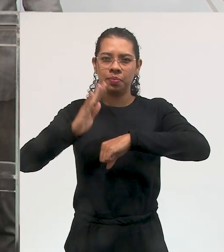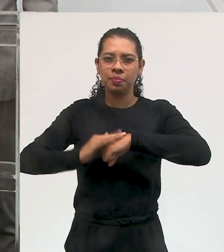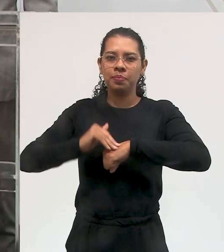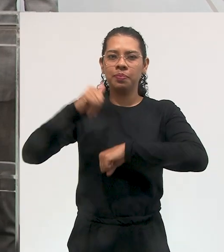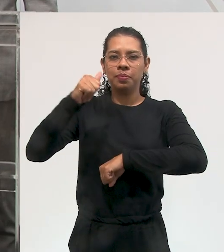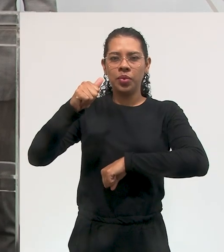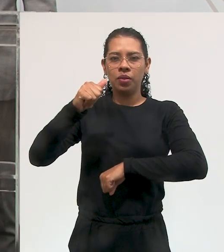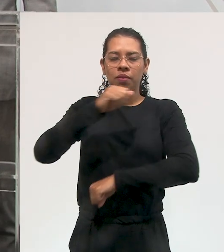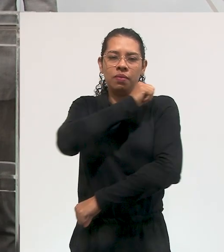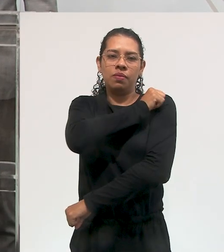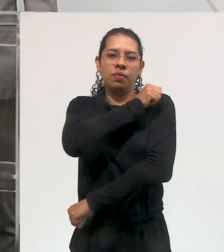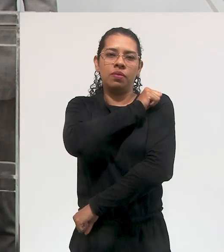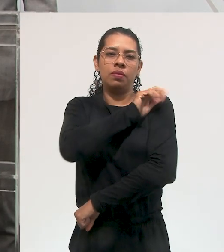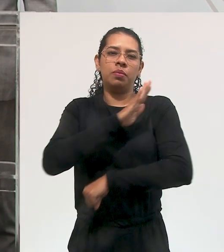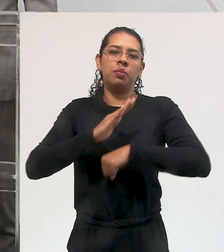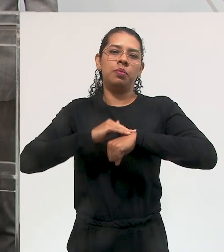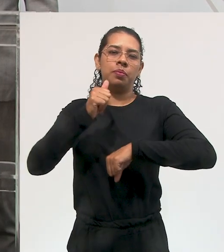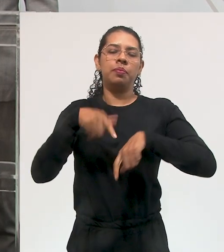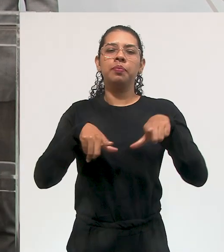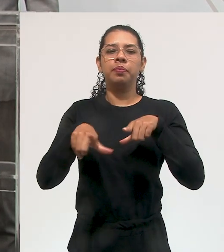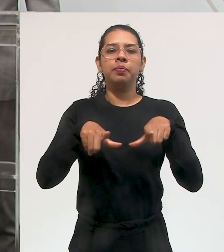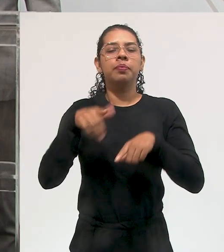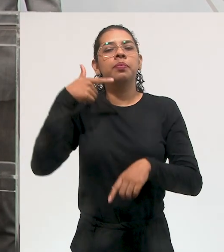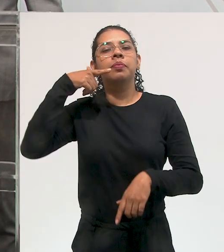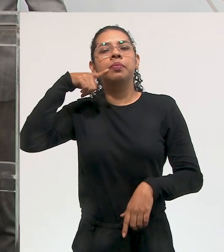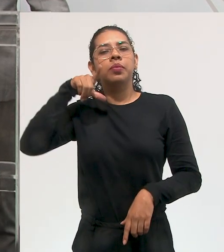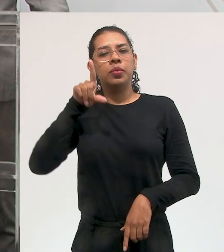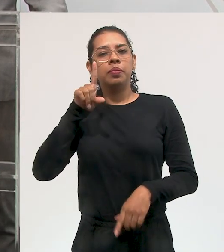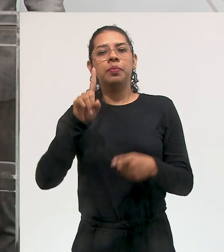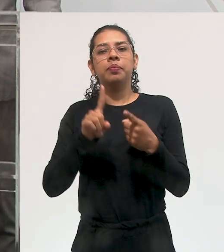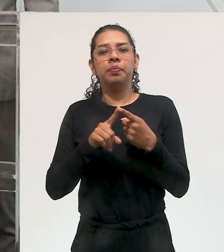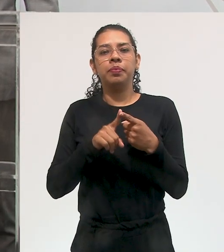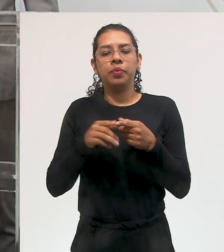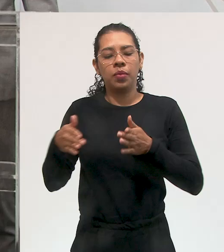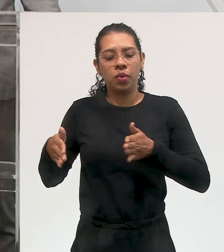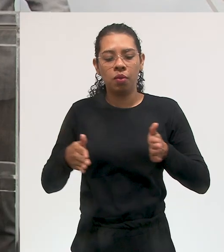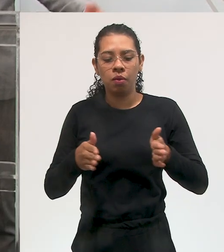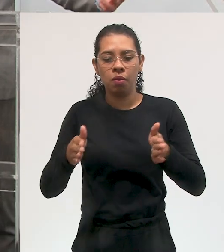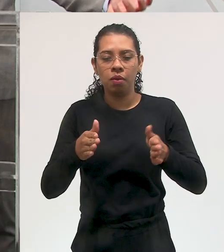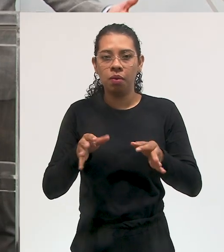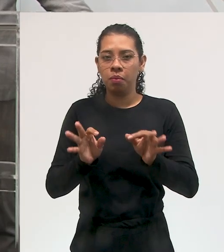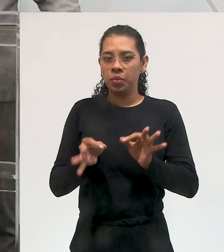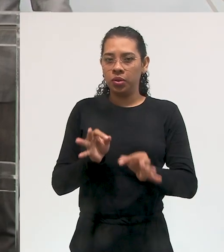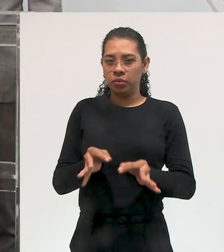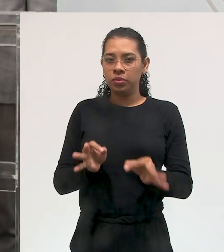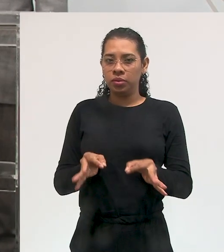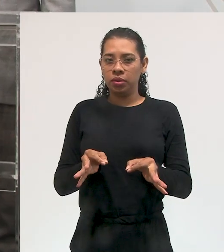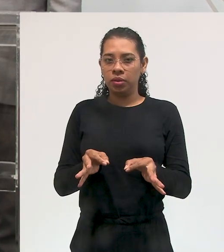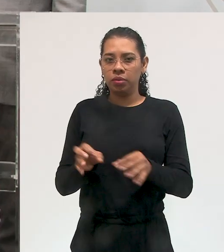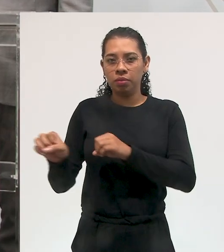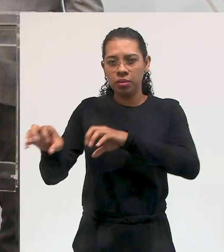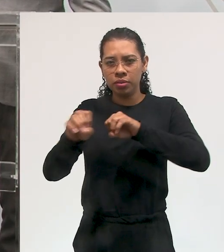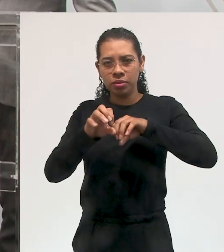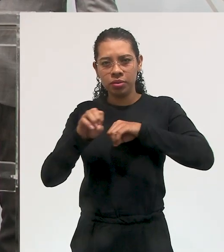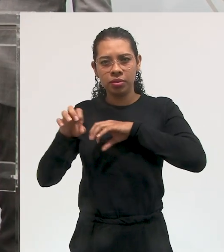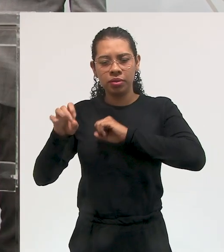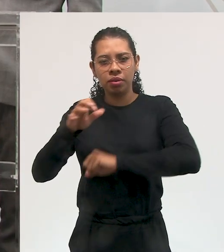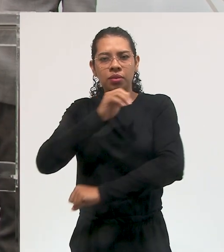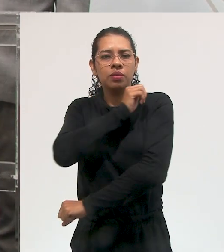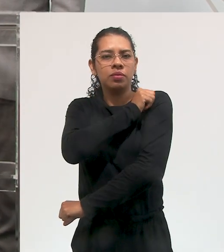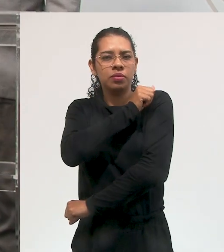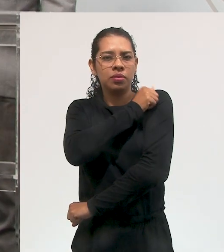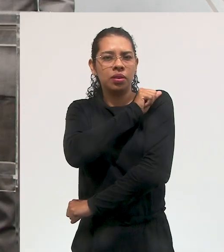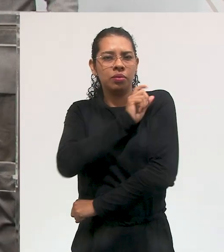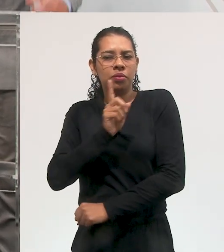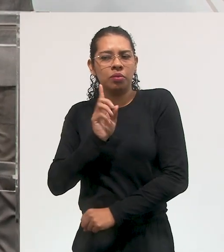como a gente escapar, né? Mas a gente pode sim tentar buscar outros caminhos, né? Buscar talvez o caminho da própria